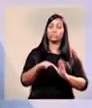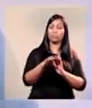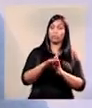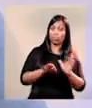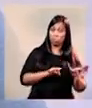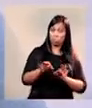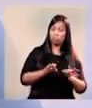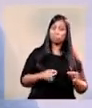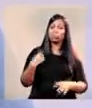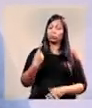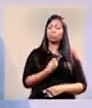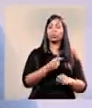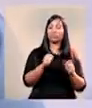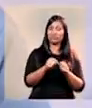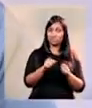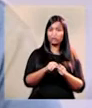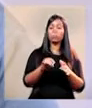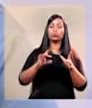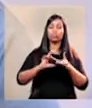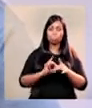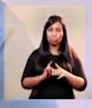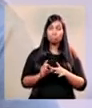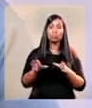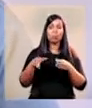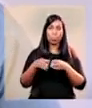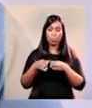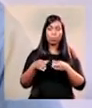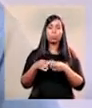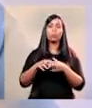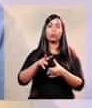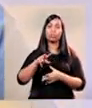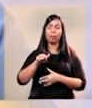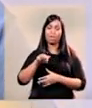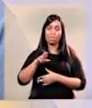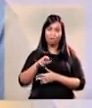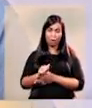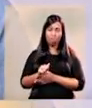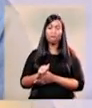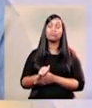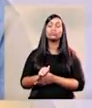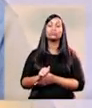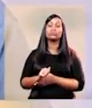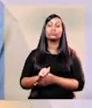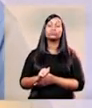um projeto que nós elaboramos, né, junto com a equipe da Vara da Infância,